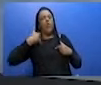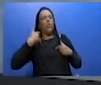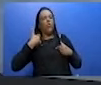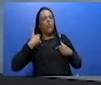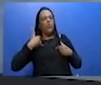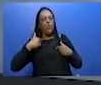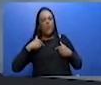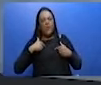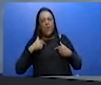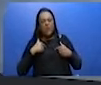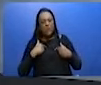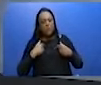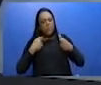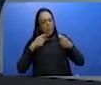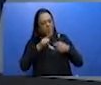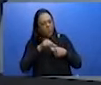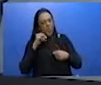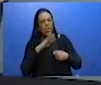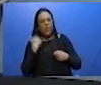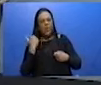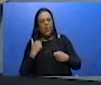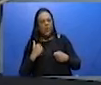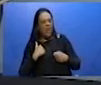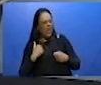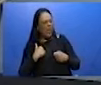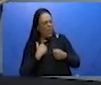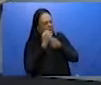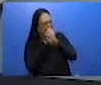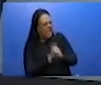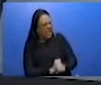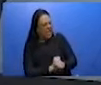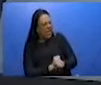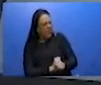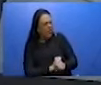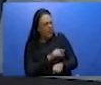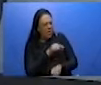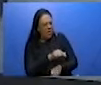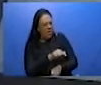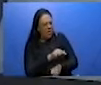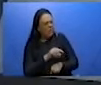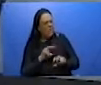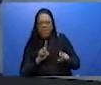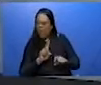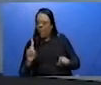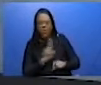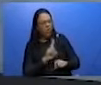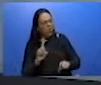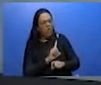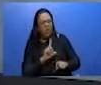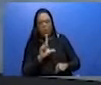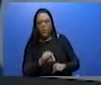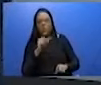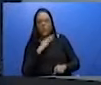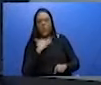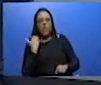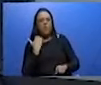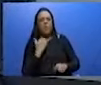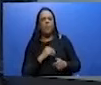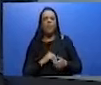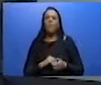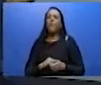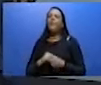isso. Agora eu, ser escravo de homem branco? Não, eu prefiro a morte. Não tira a razão do índio, né,